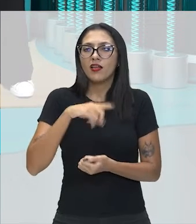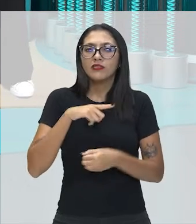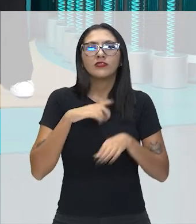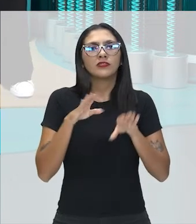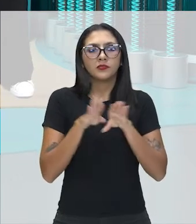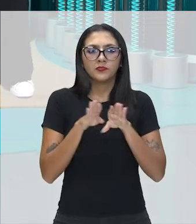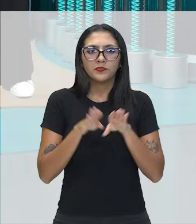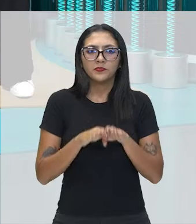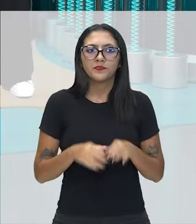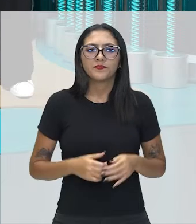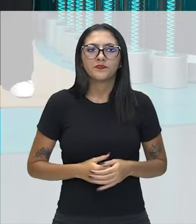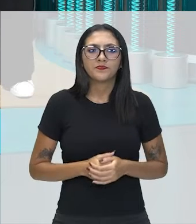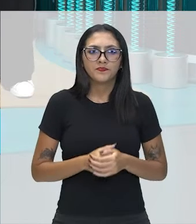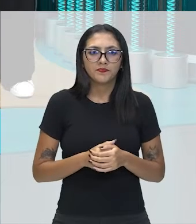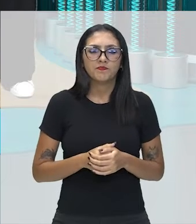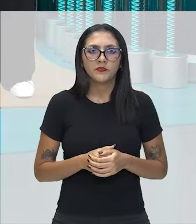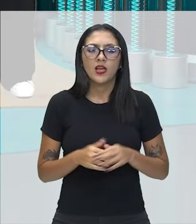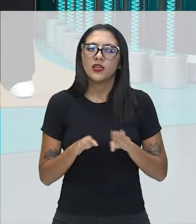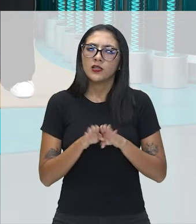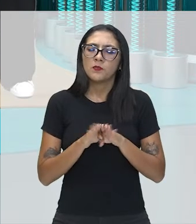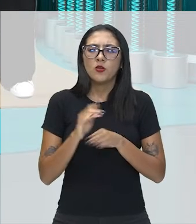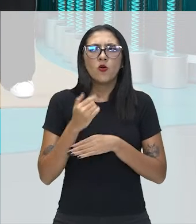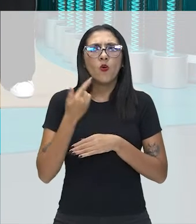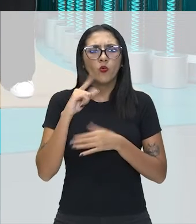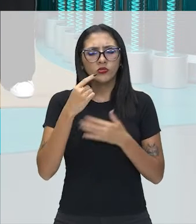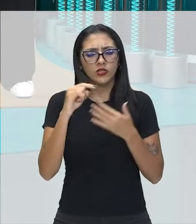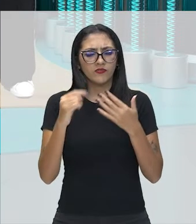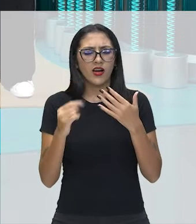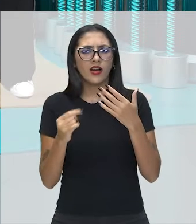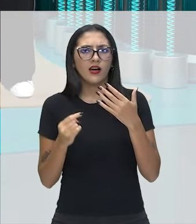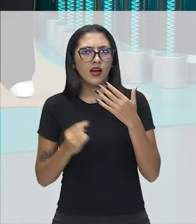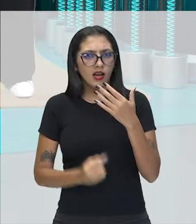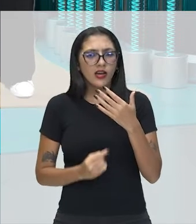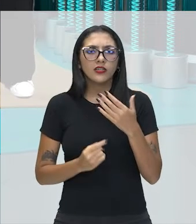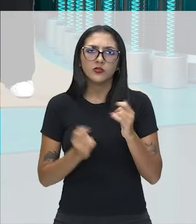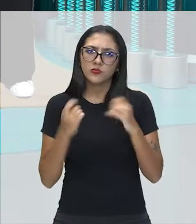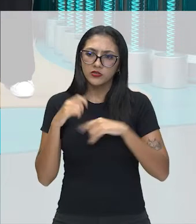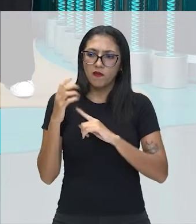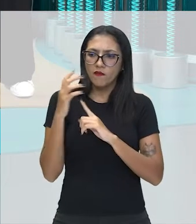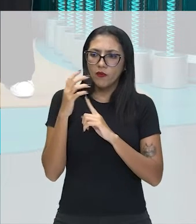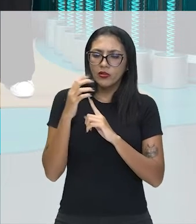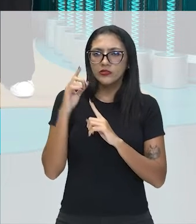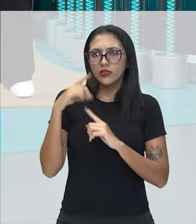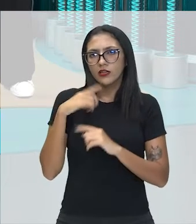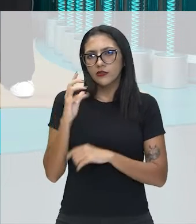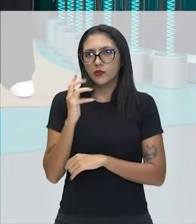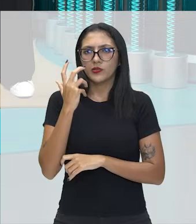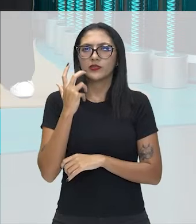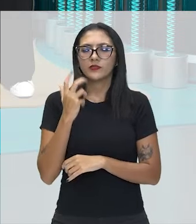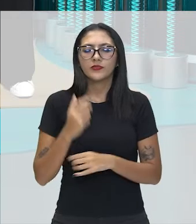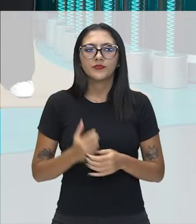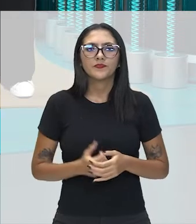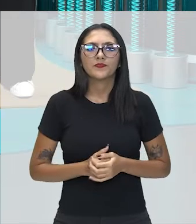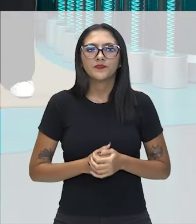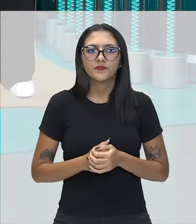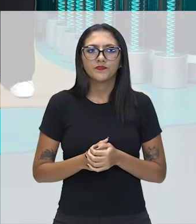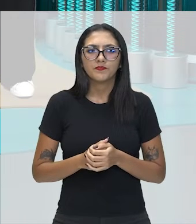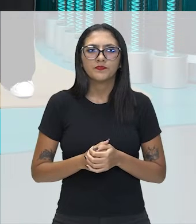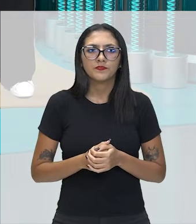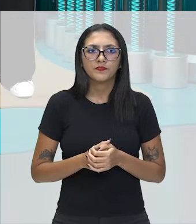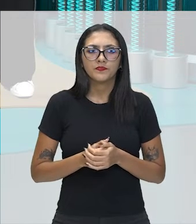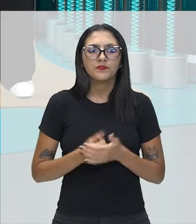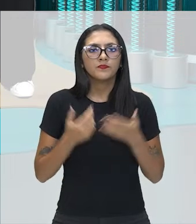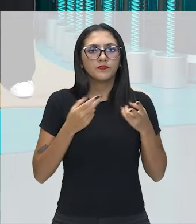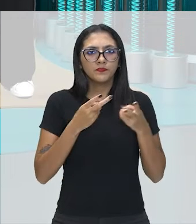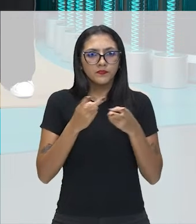como outros fatores também podem influenciar nessa condição. Então, as hemorragias